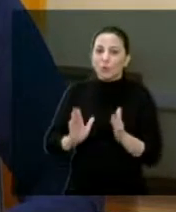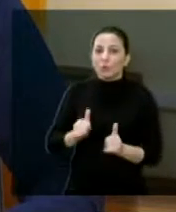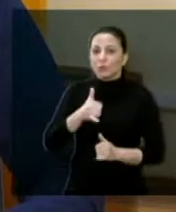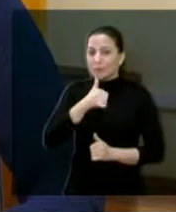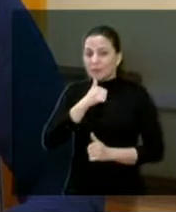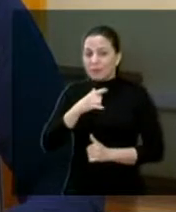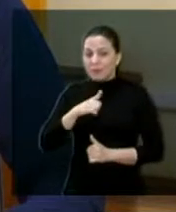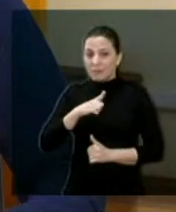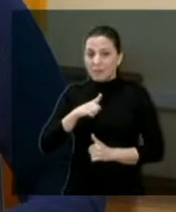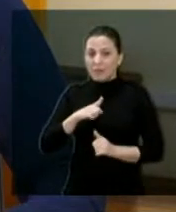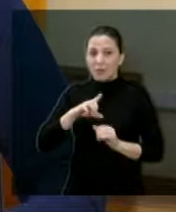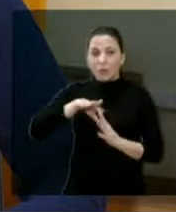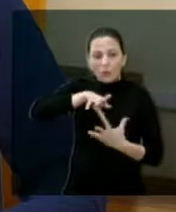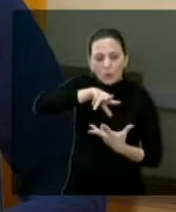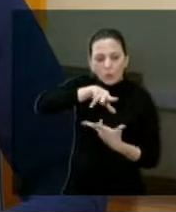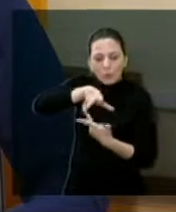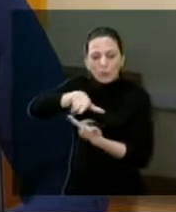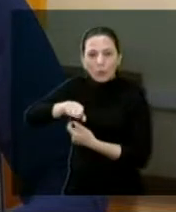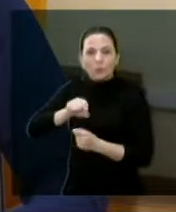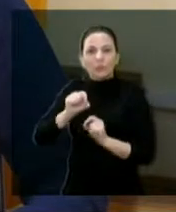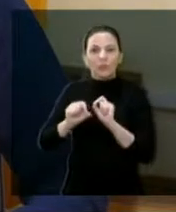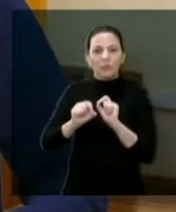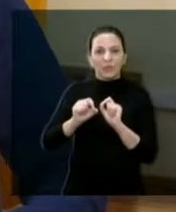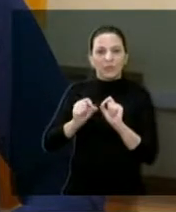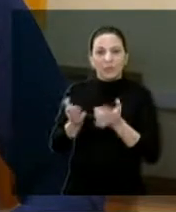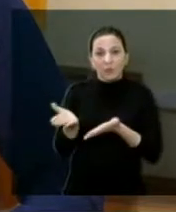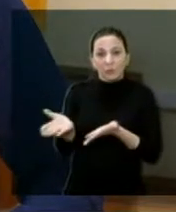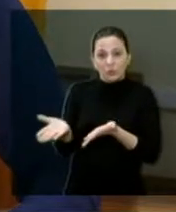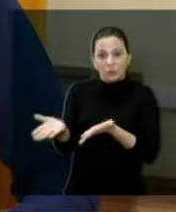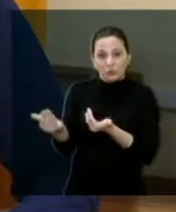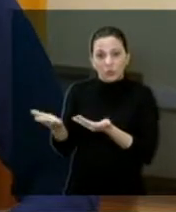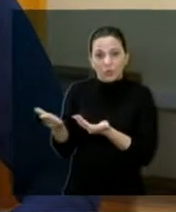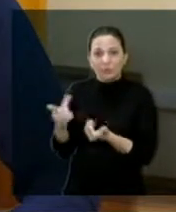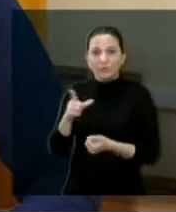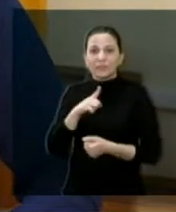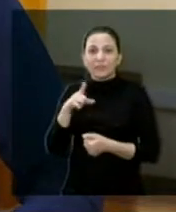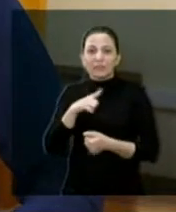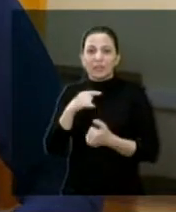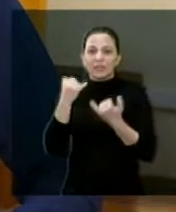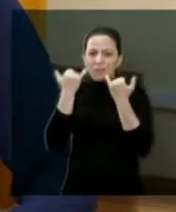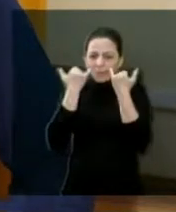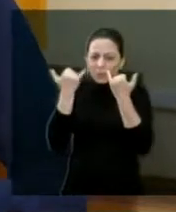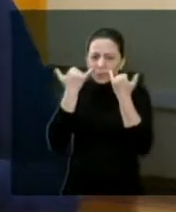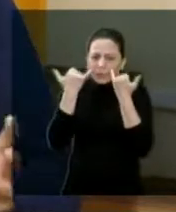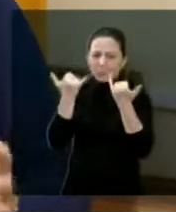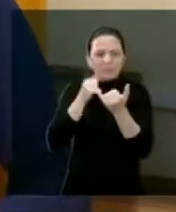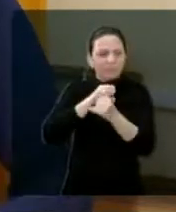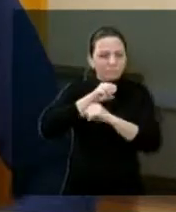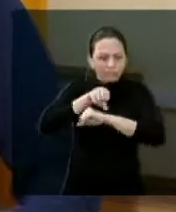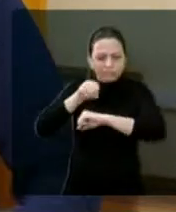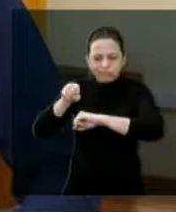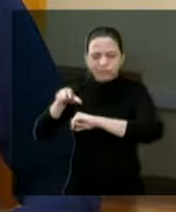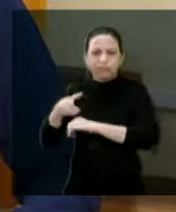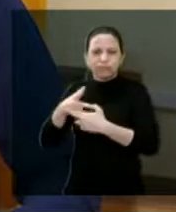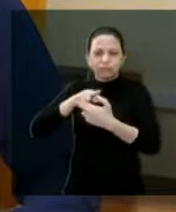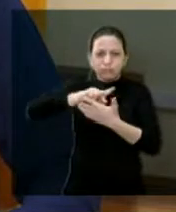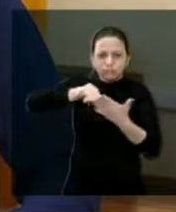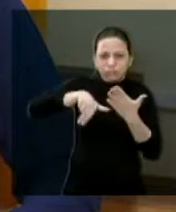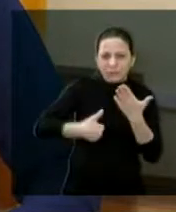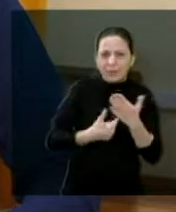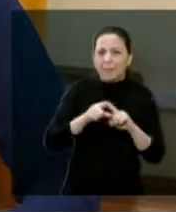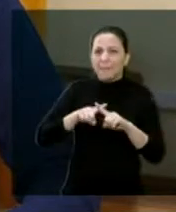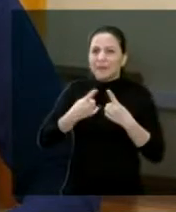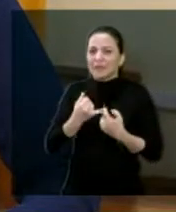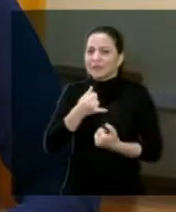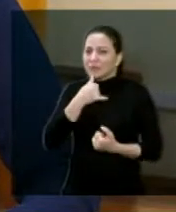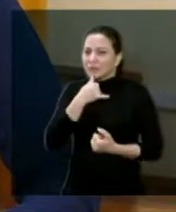num mundo em que os jovens têm muita informação, informação demais, mas infelizmente